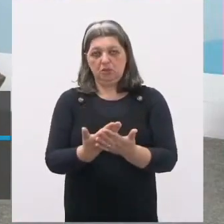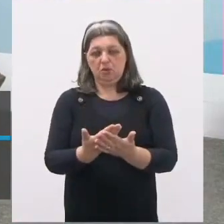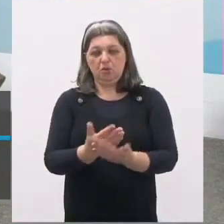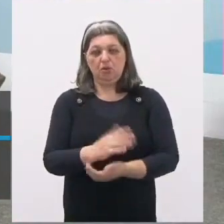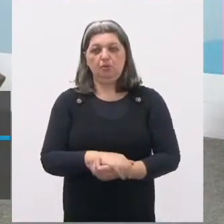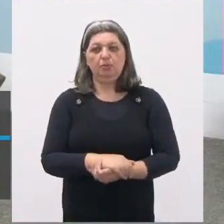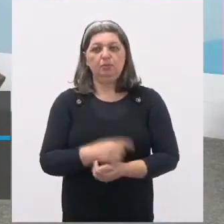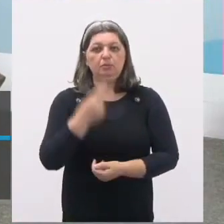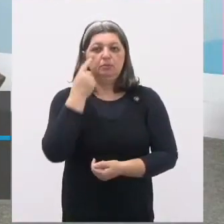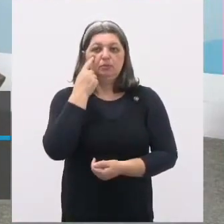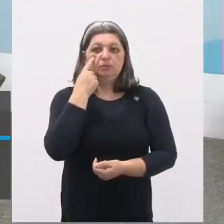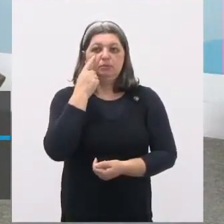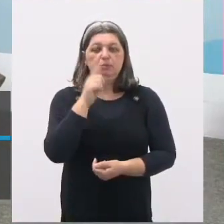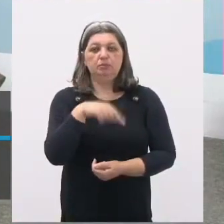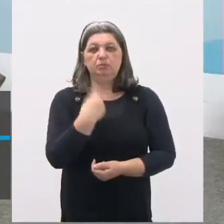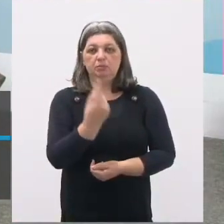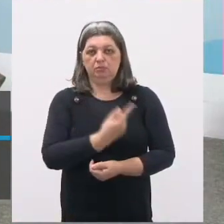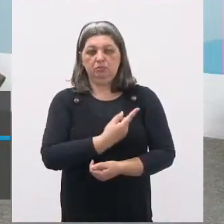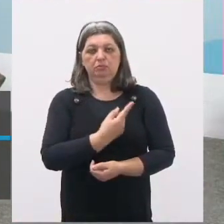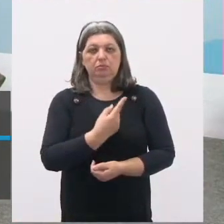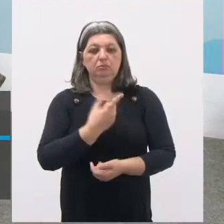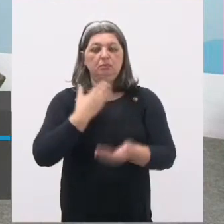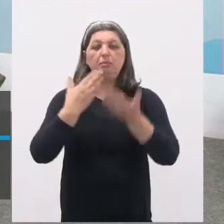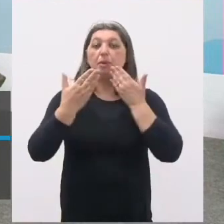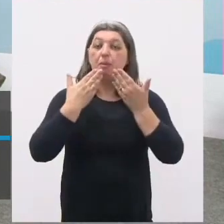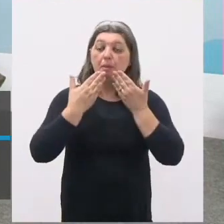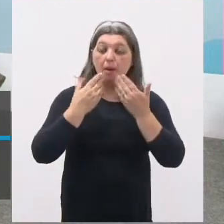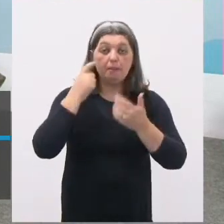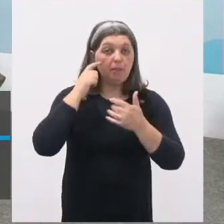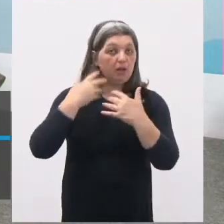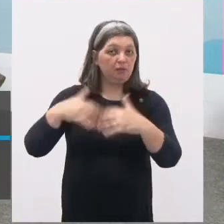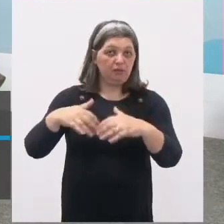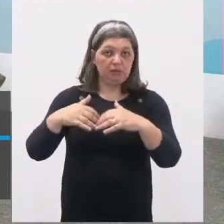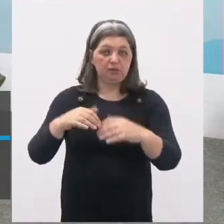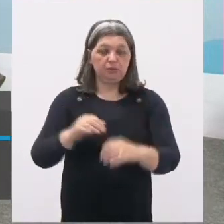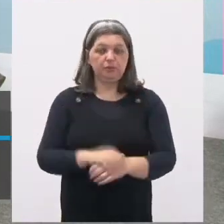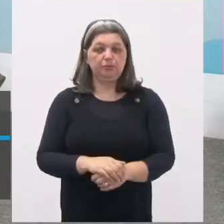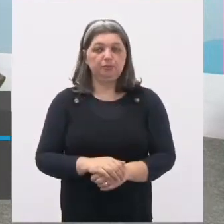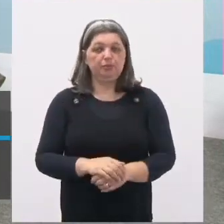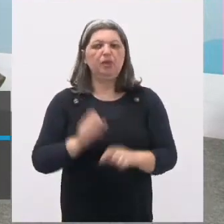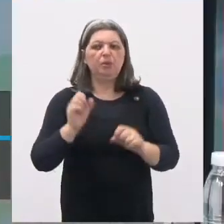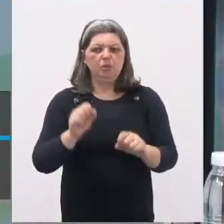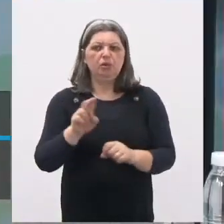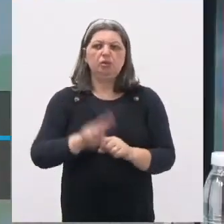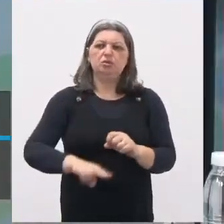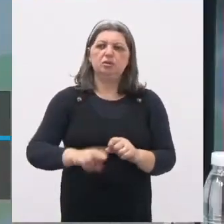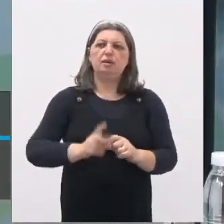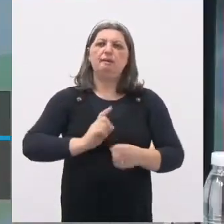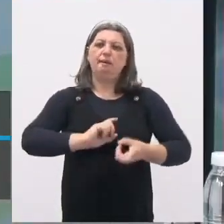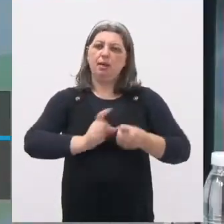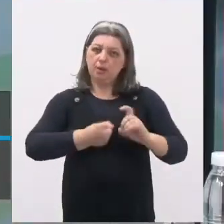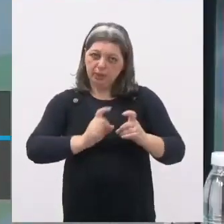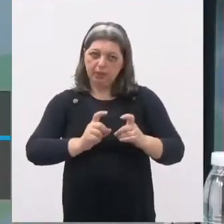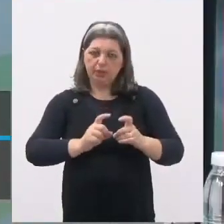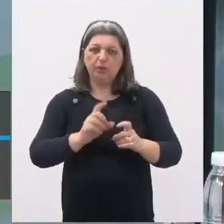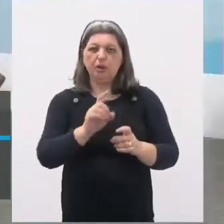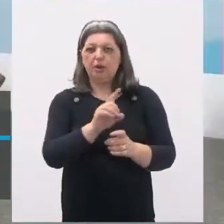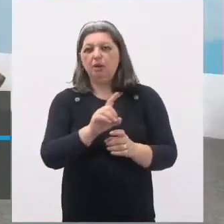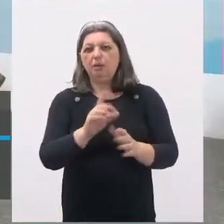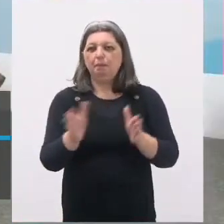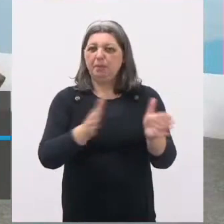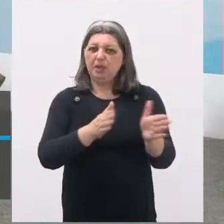aqui para nossa conversa, para nossa reflexão, que pode ser através de reuniões quinzenais,